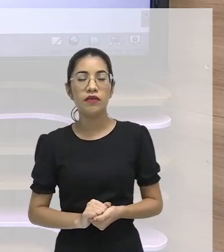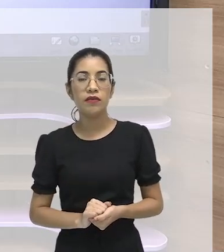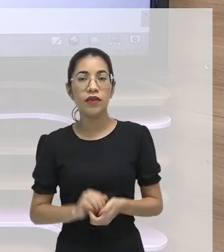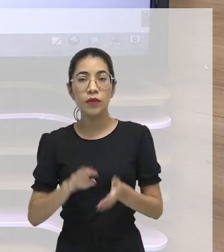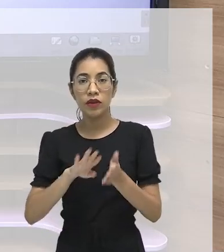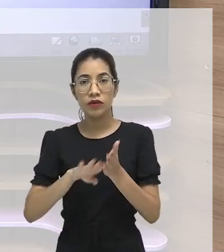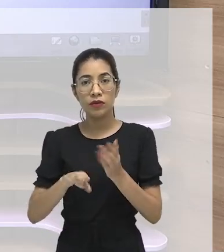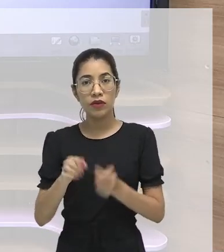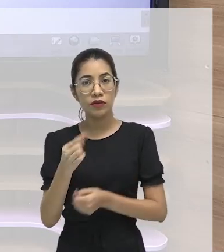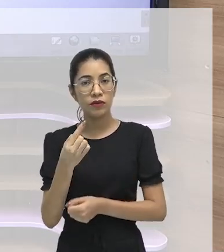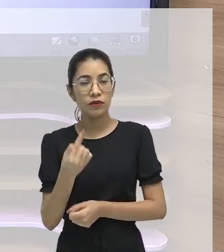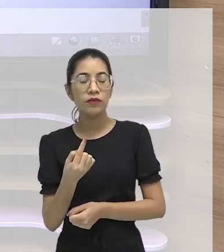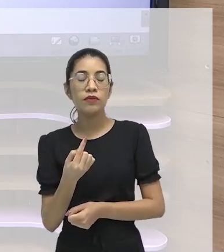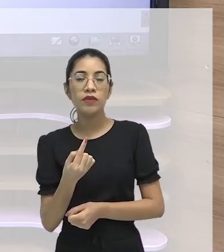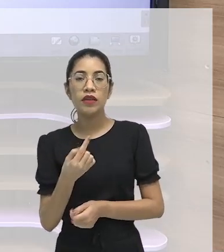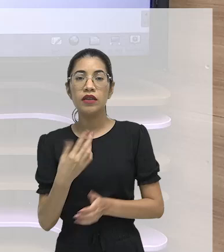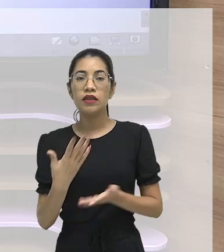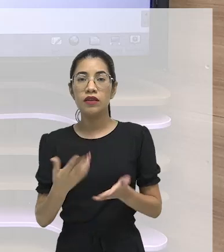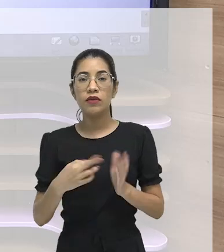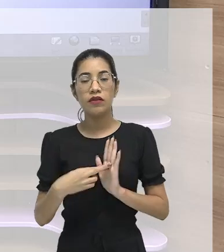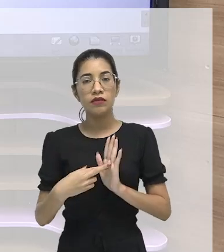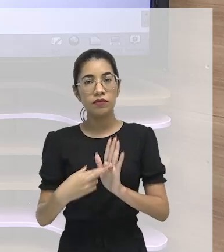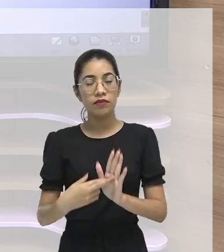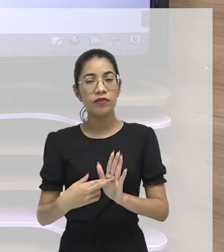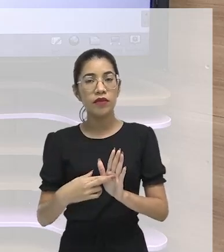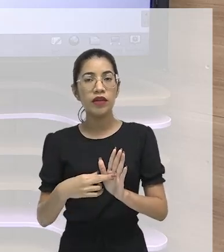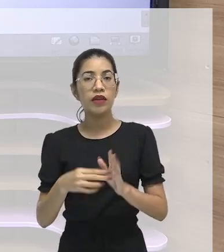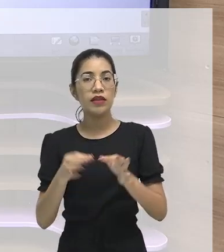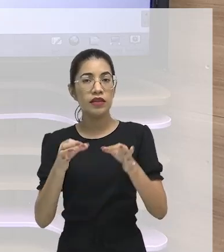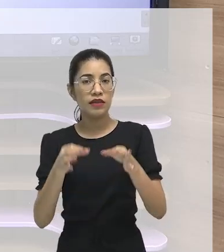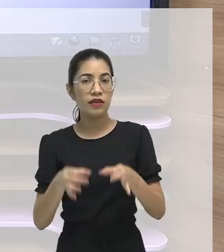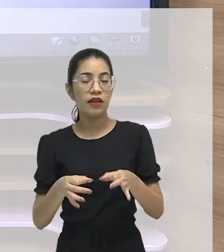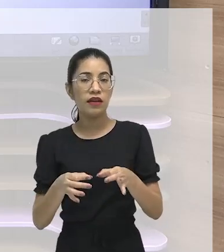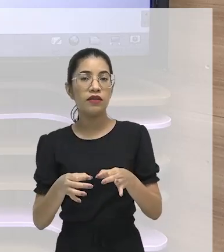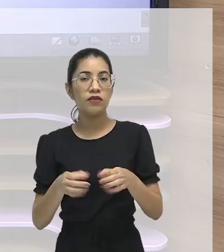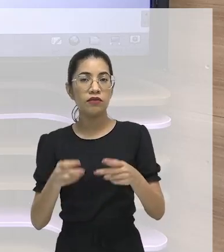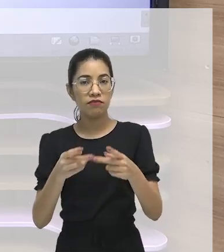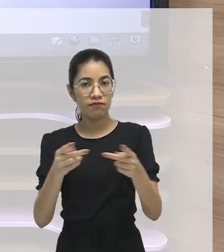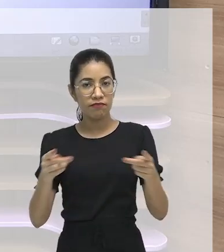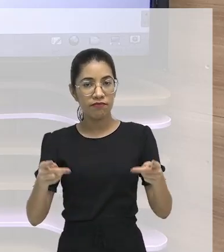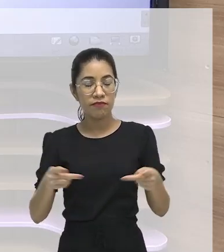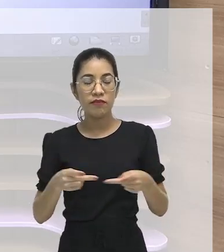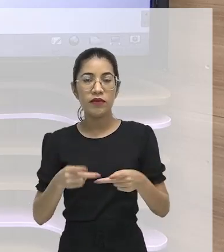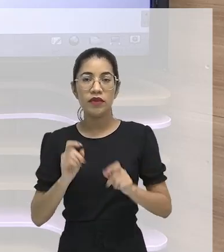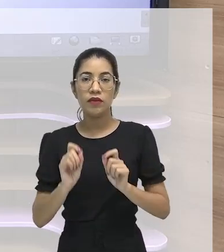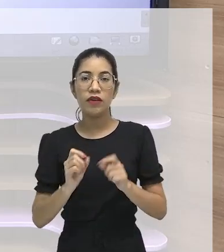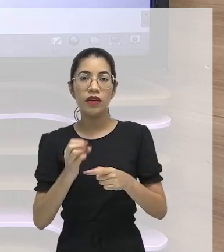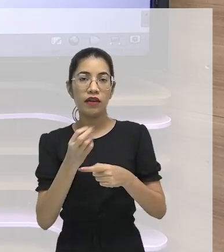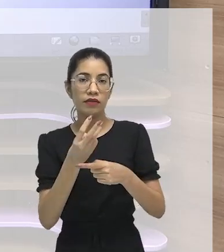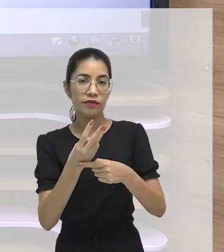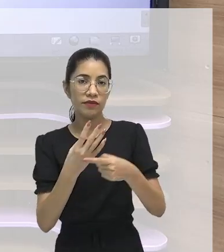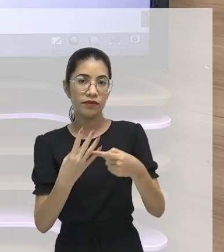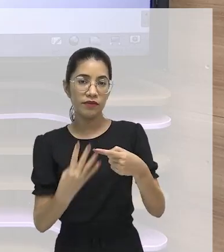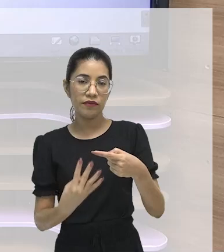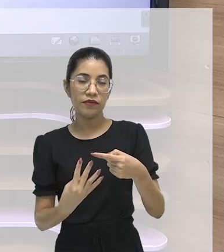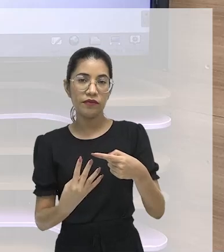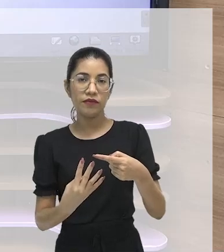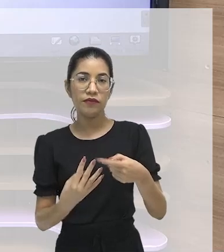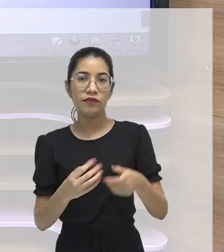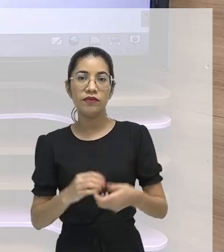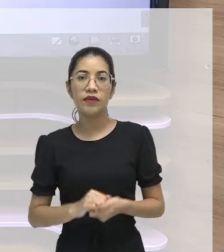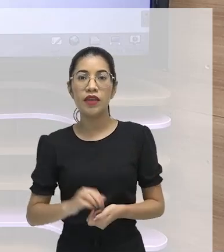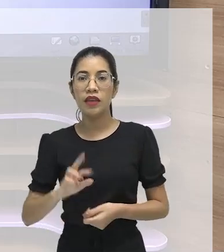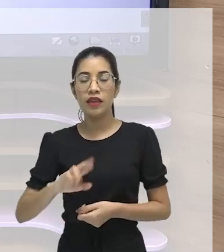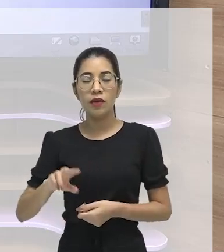1. Então, na verdade, a representação correta da pizza que foi consumida é de 3/4